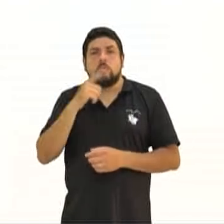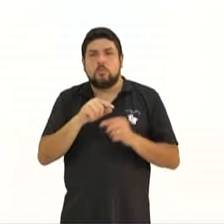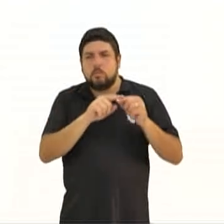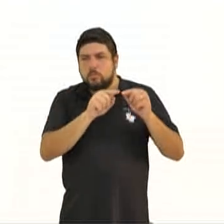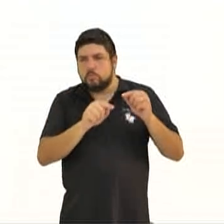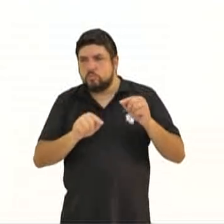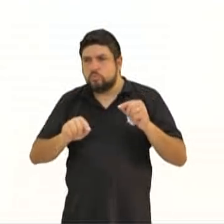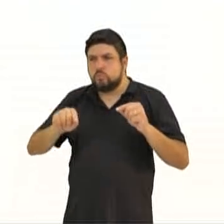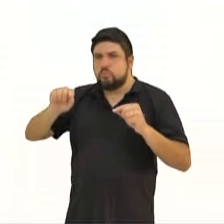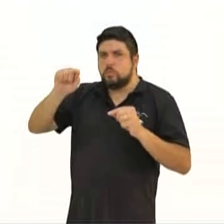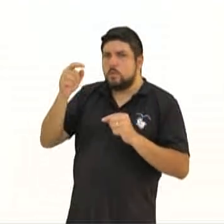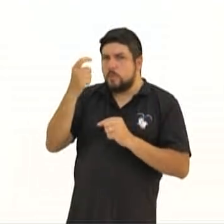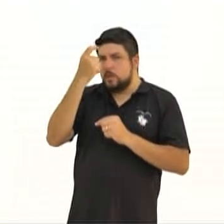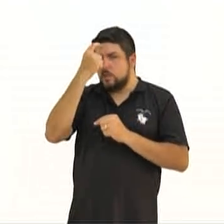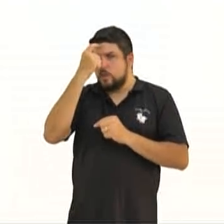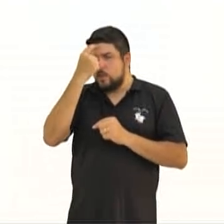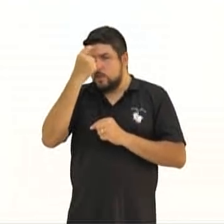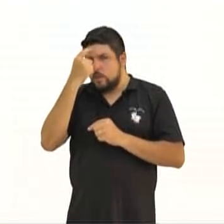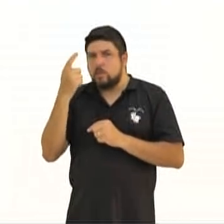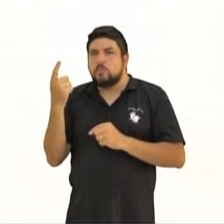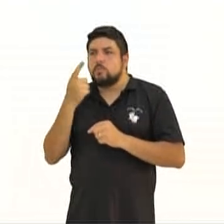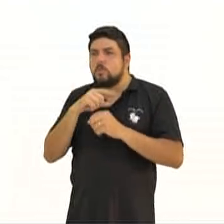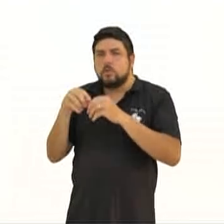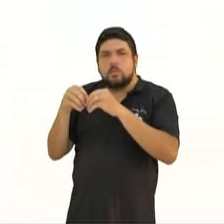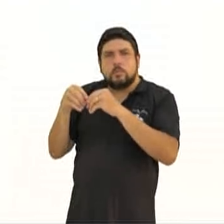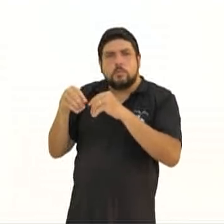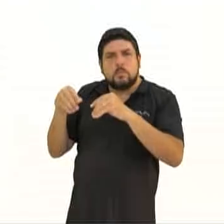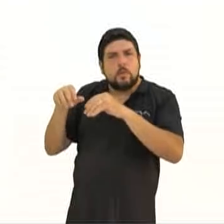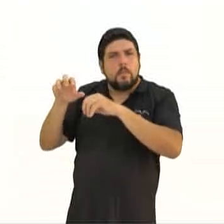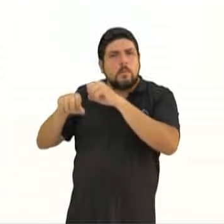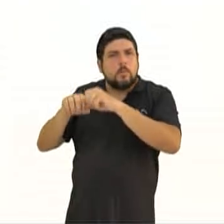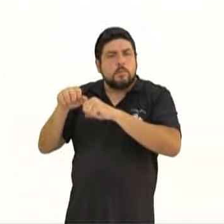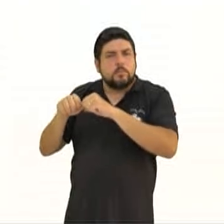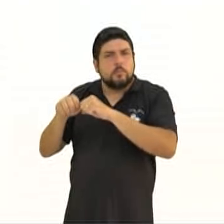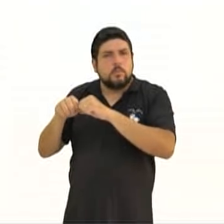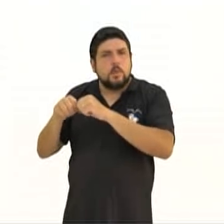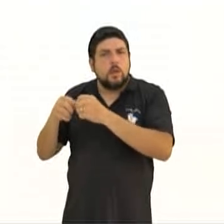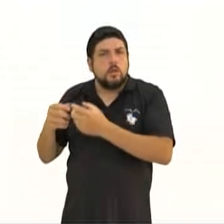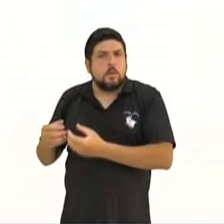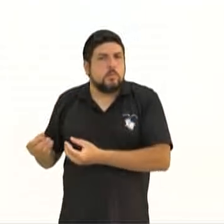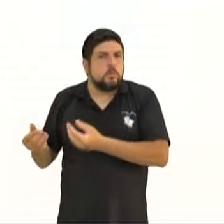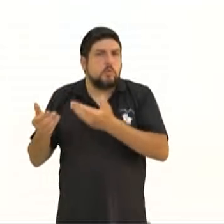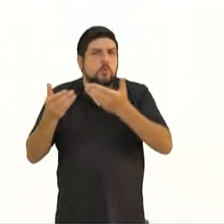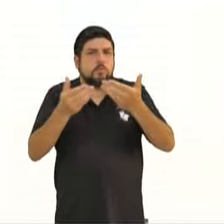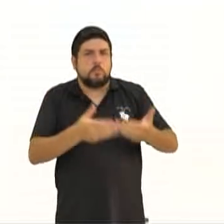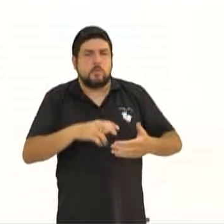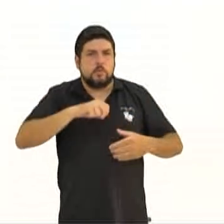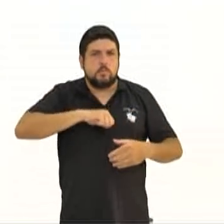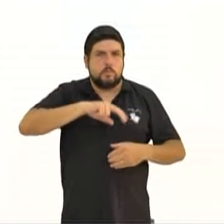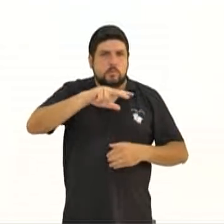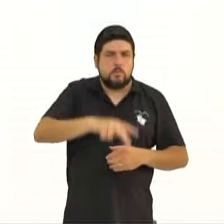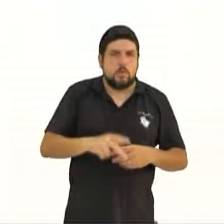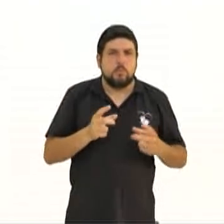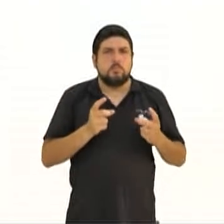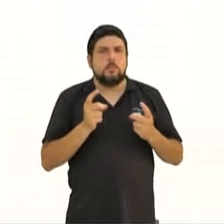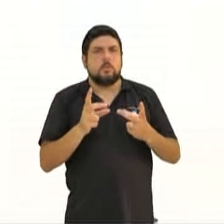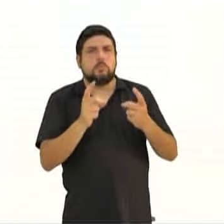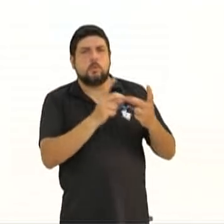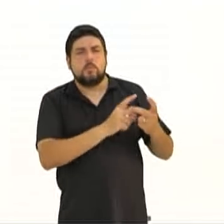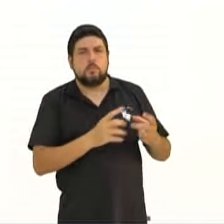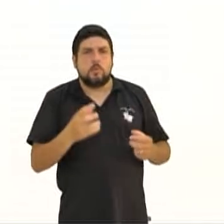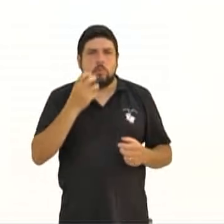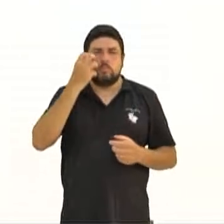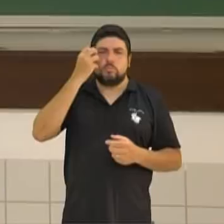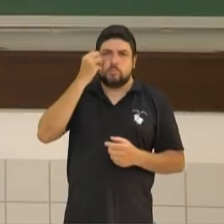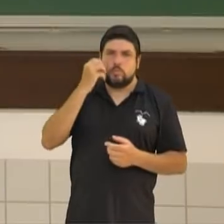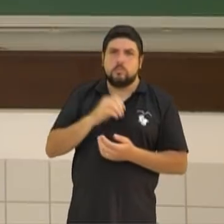quantidade de especiarias. E ele vai trazer lucros extraordinários, tanto para o rei de Portugal,